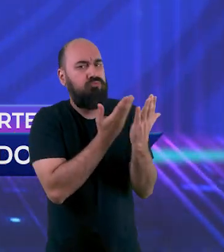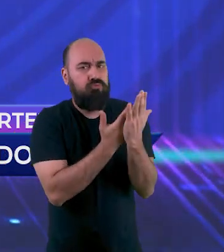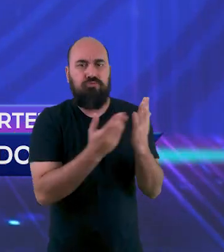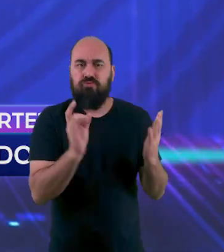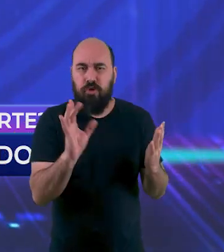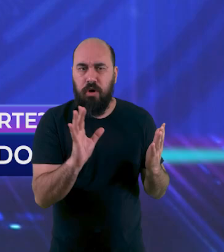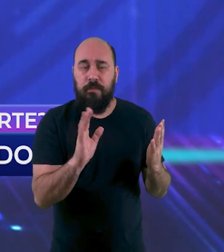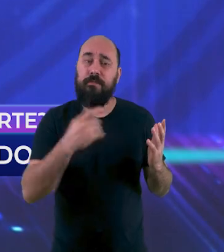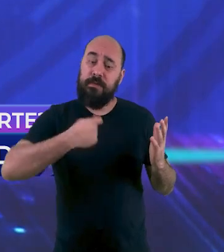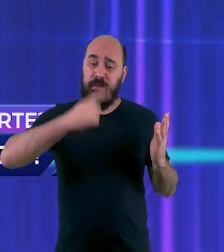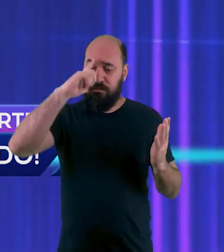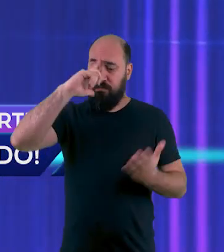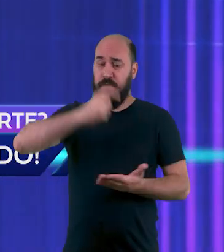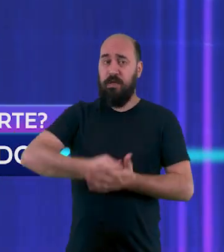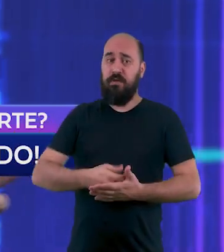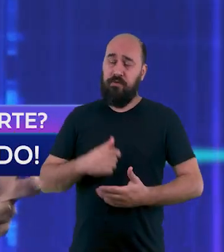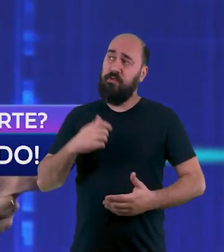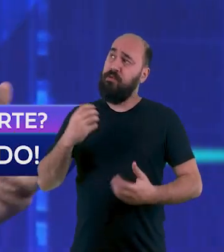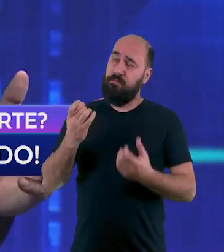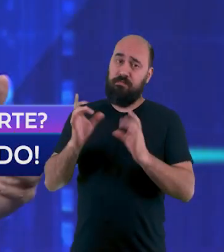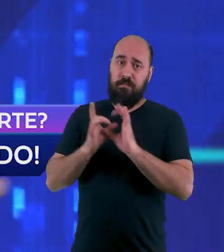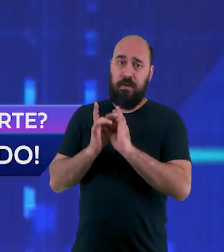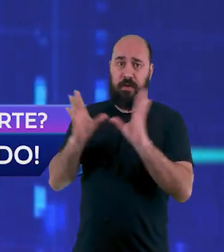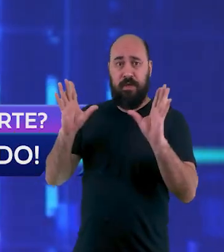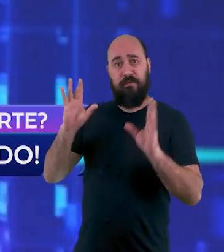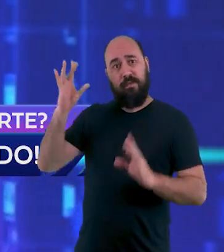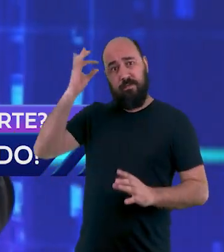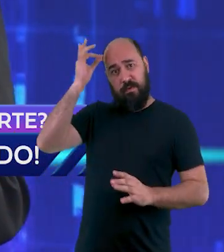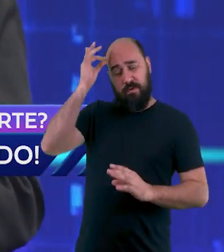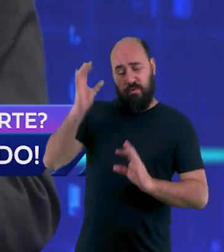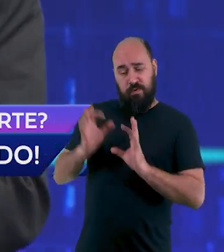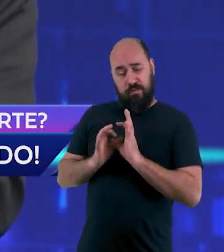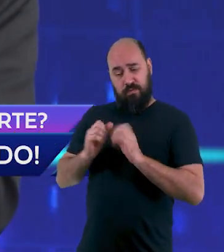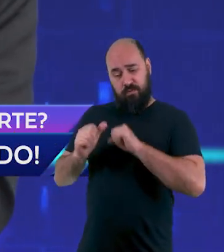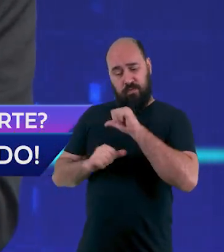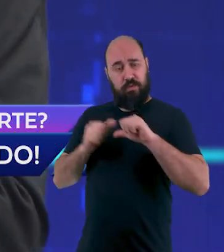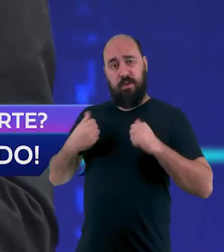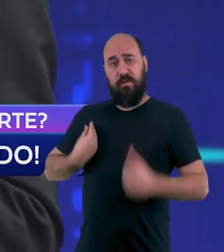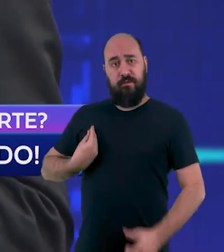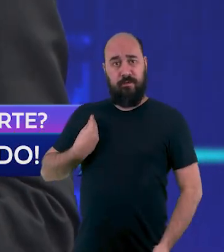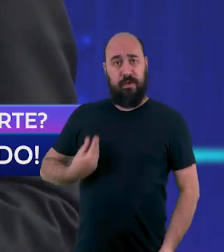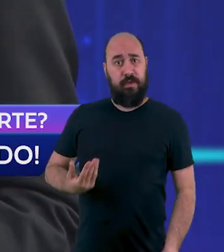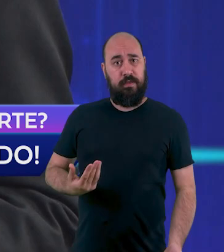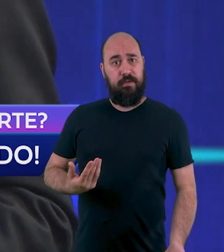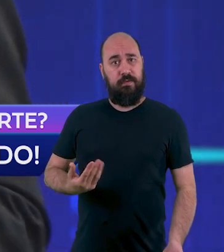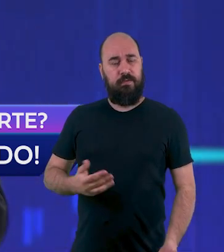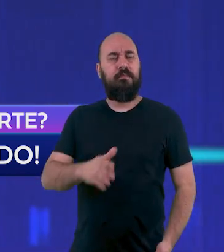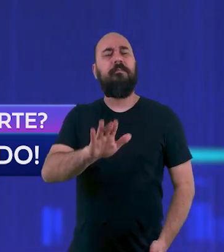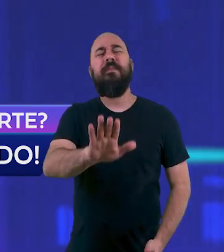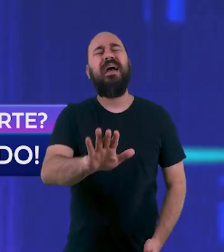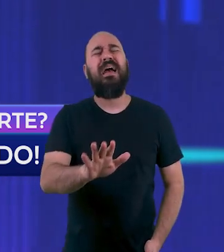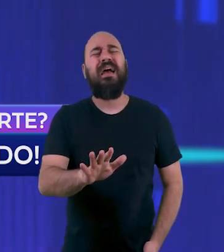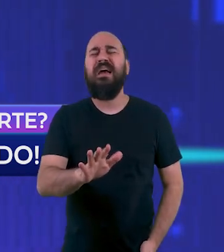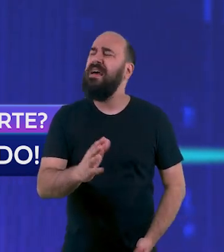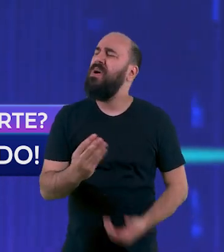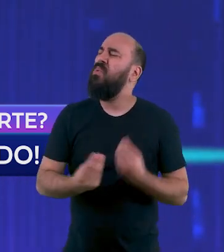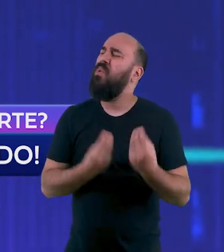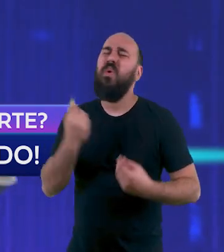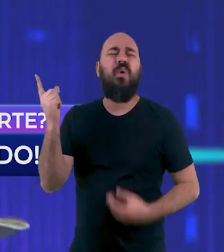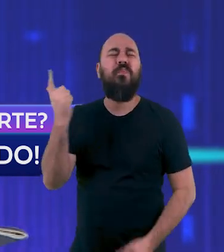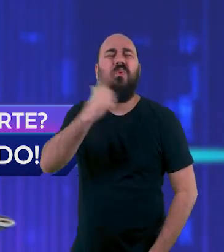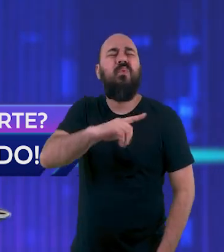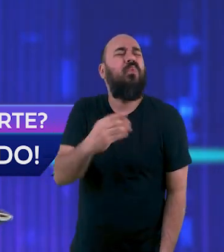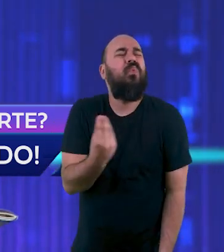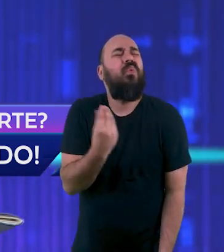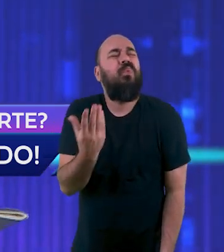transforme a sua vida. Agora, como é que você faz para ter esse estudo bíblico aí na sua casa? Tem algumas maneiras. Você